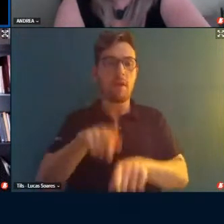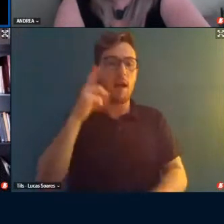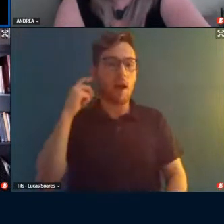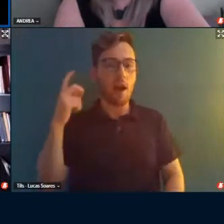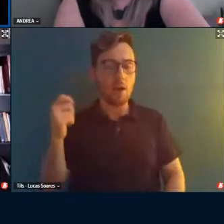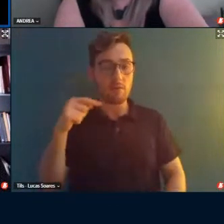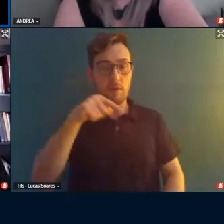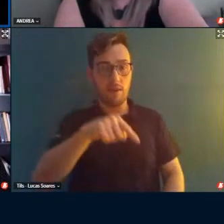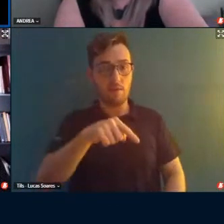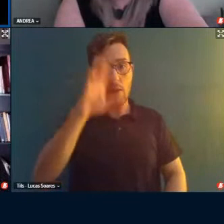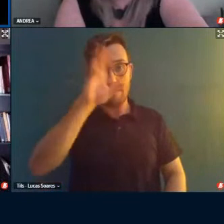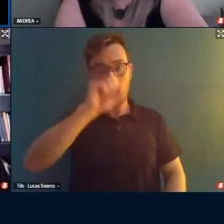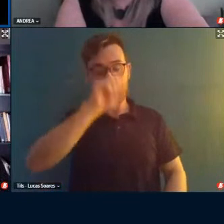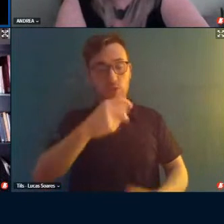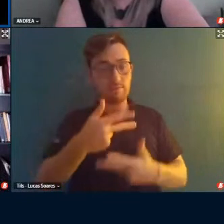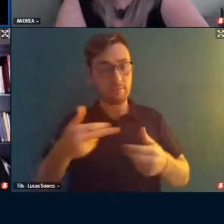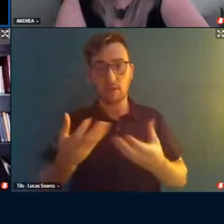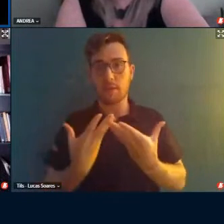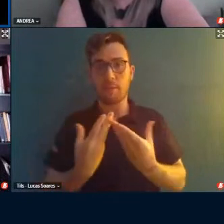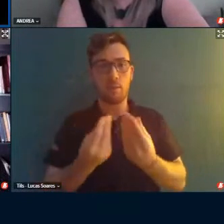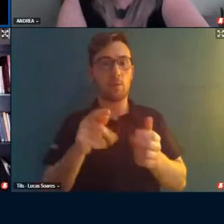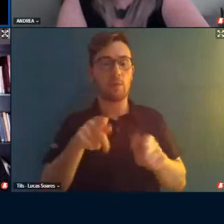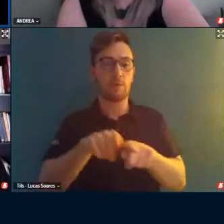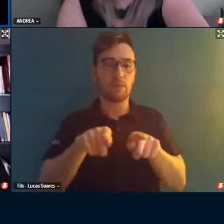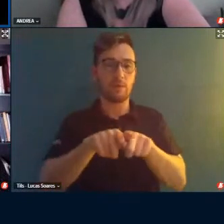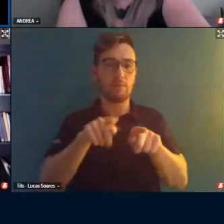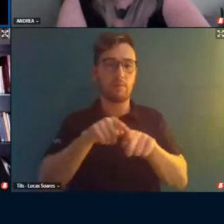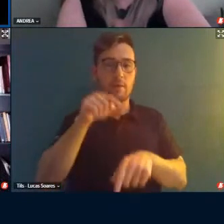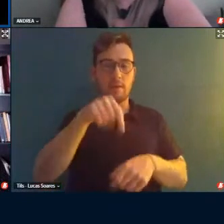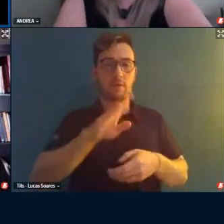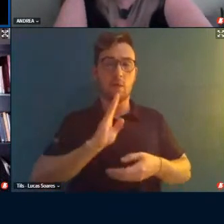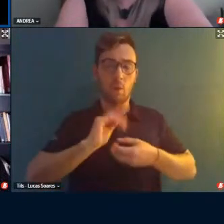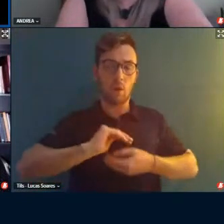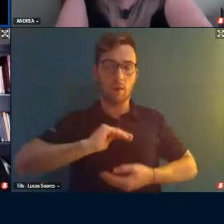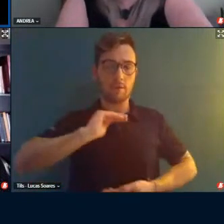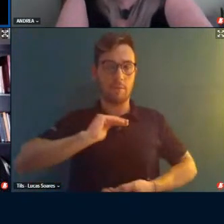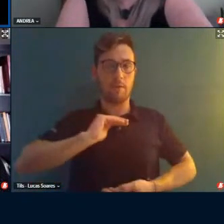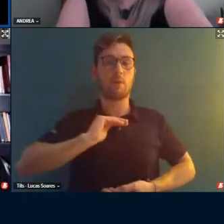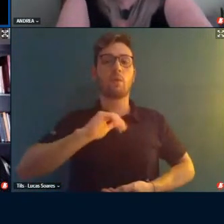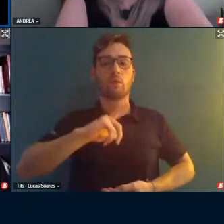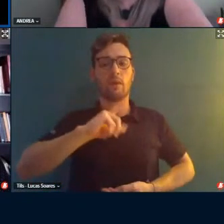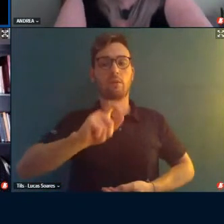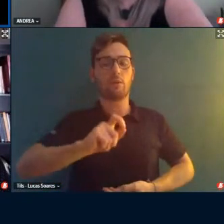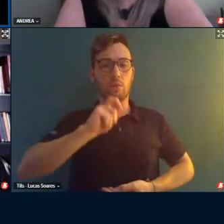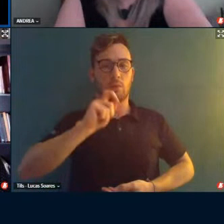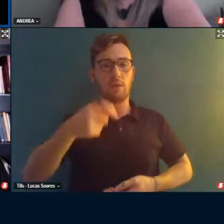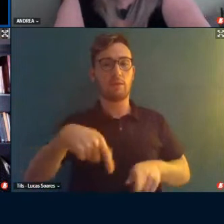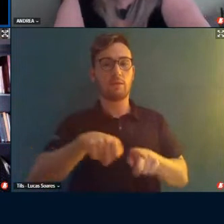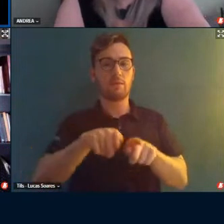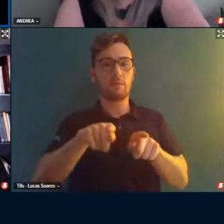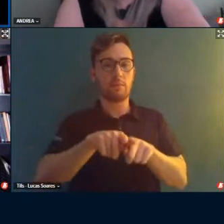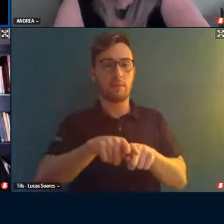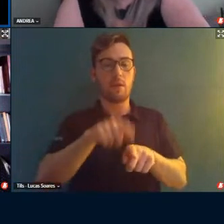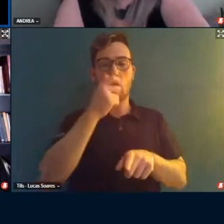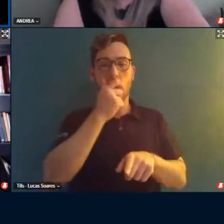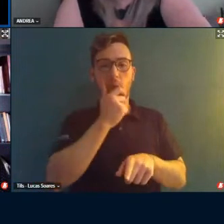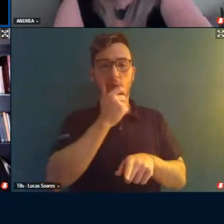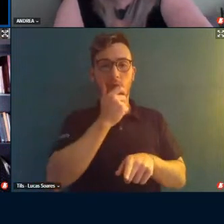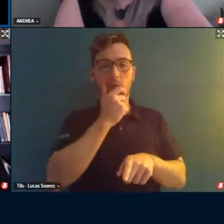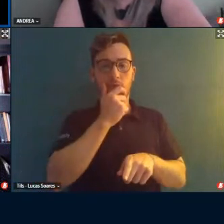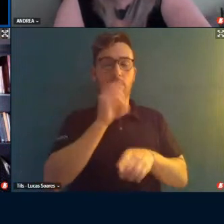aprender bastante quanto a isso. Acho que o conhecimento que veio, ele vai vir a calhar para mim, vai vir